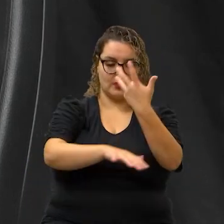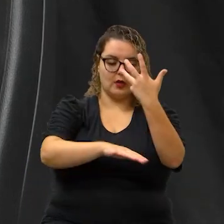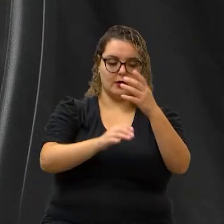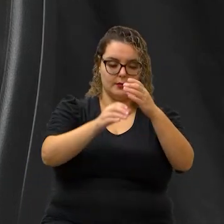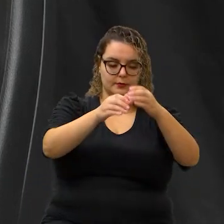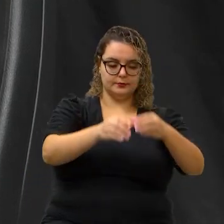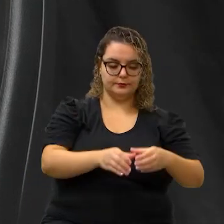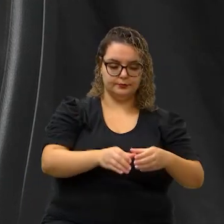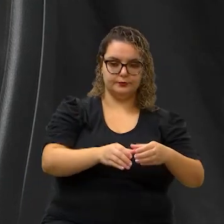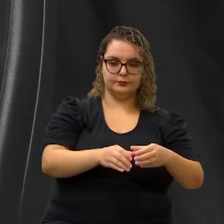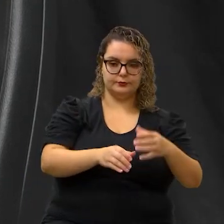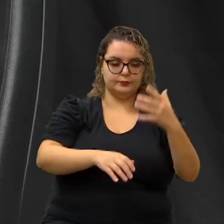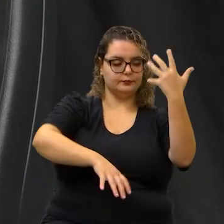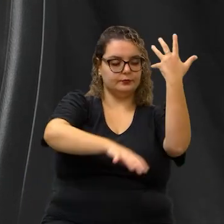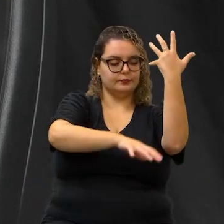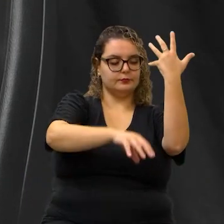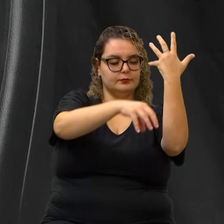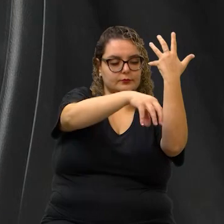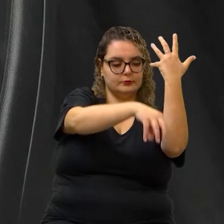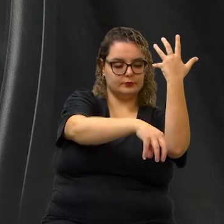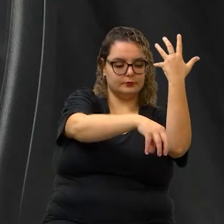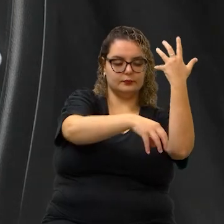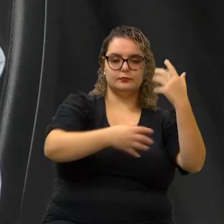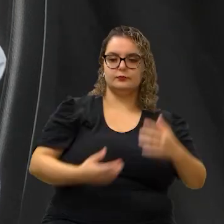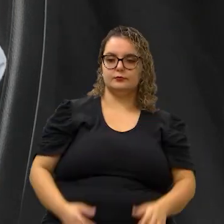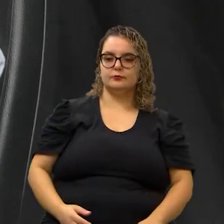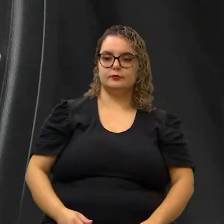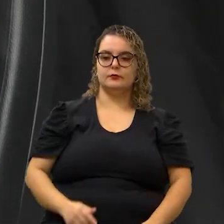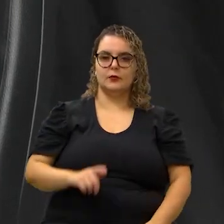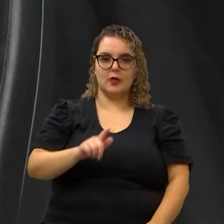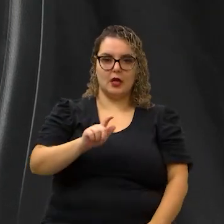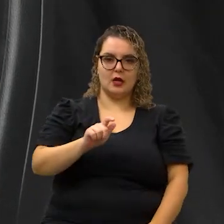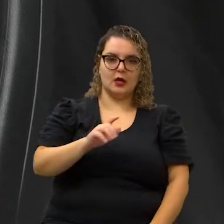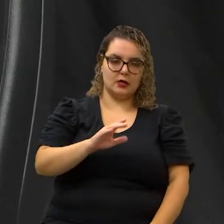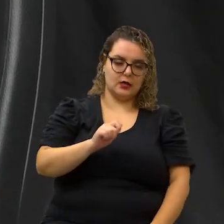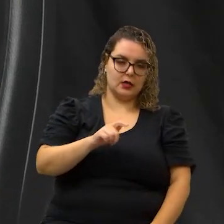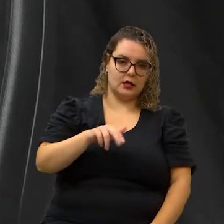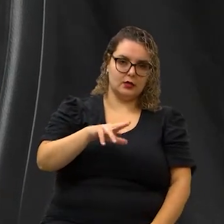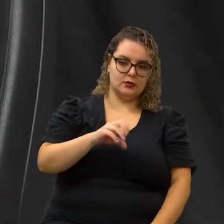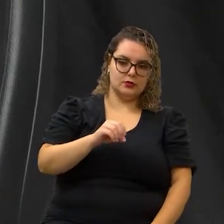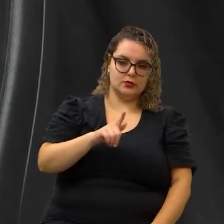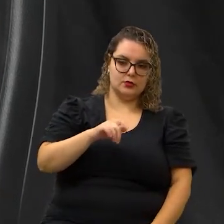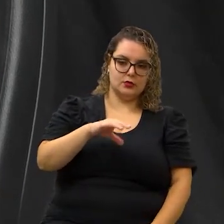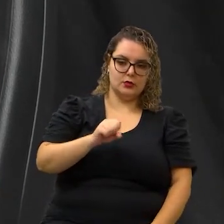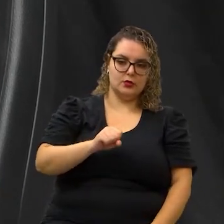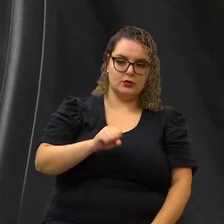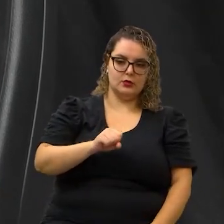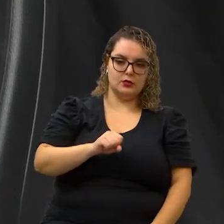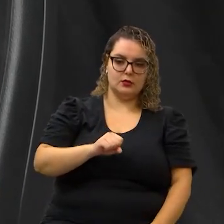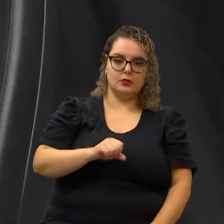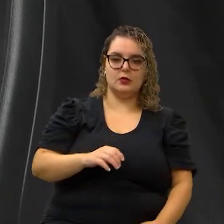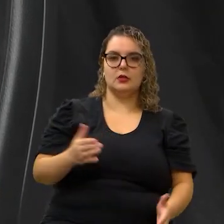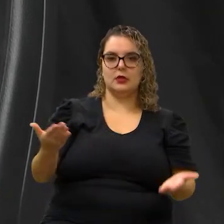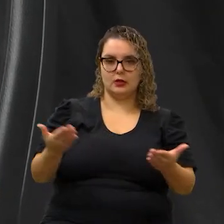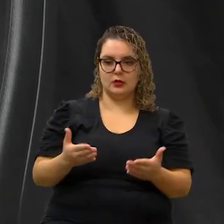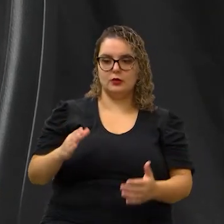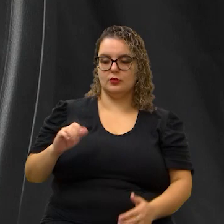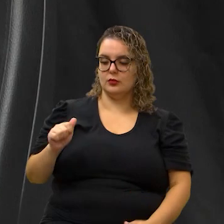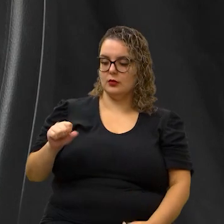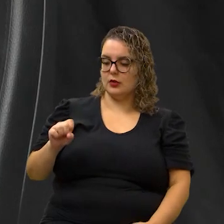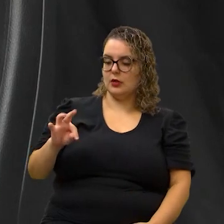inclusive, tombado e muito importante, ficava, inclusive, na Praça Carlos Gomes, e agora está na frente do